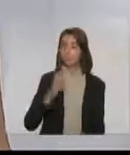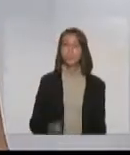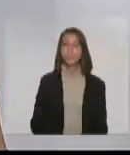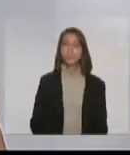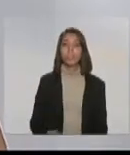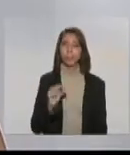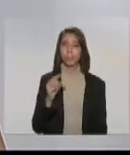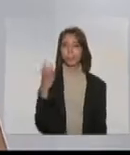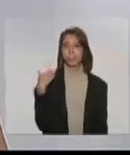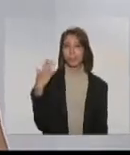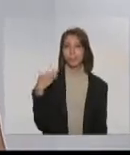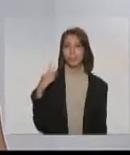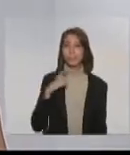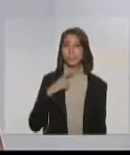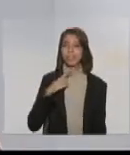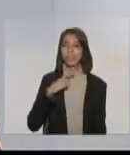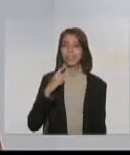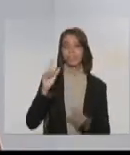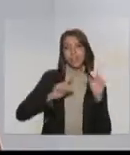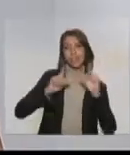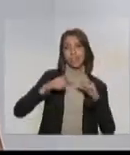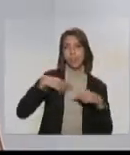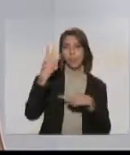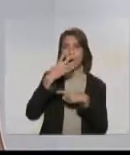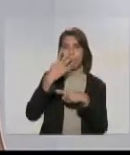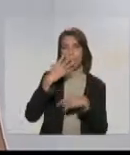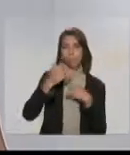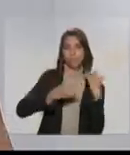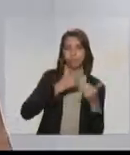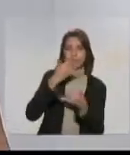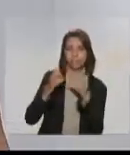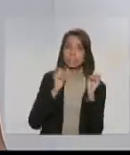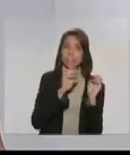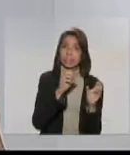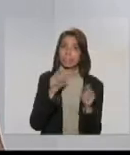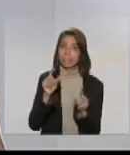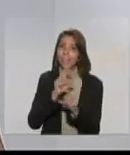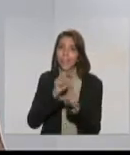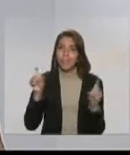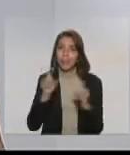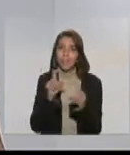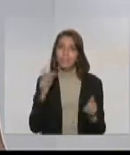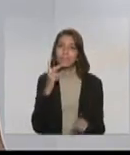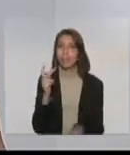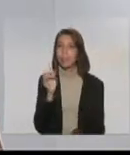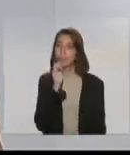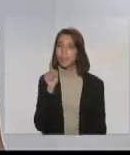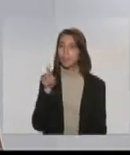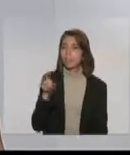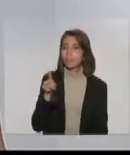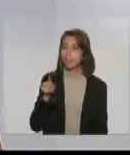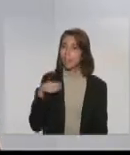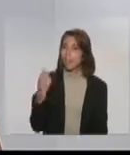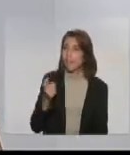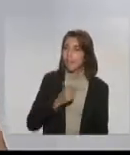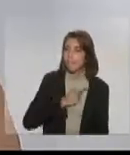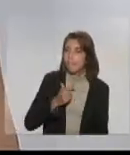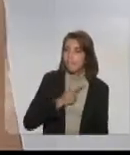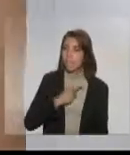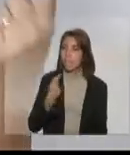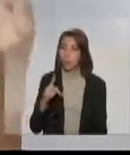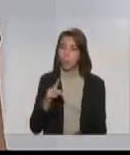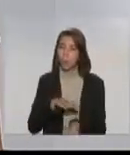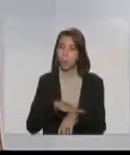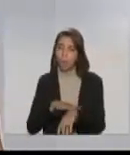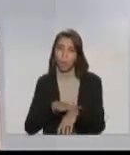uma uma atividade que fizeram com que um grupo de crianças ensinaram algumas frases para elas tipo assim você é feia eu não